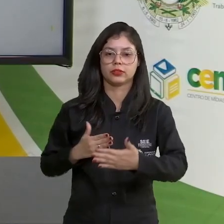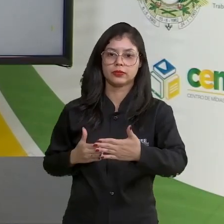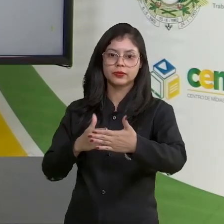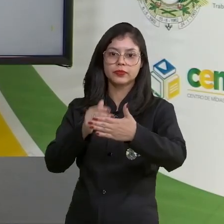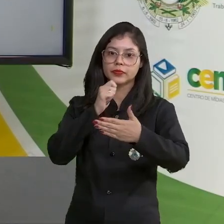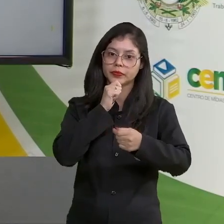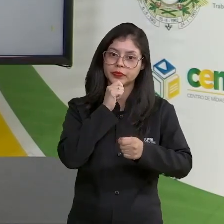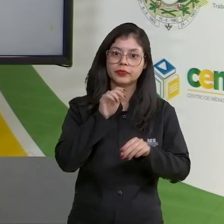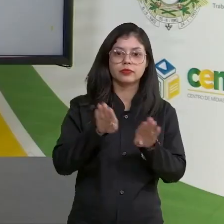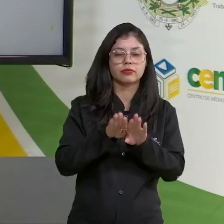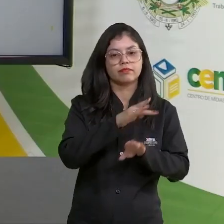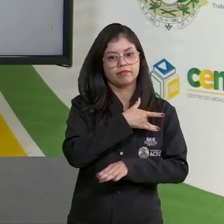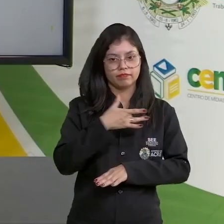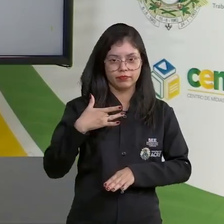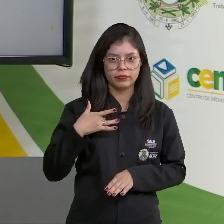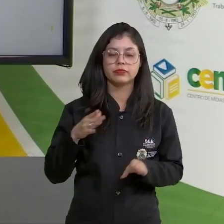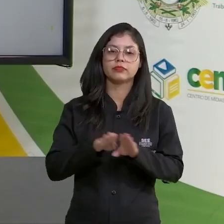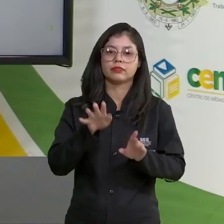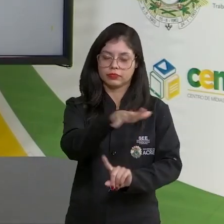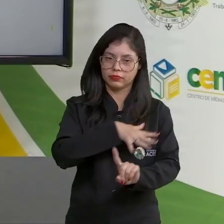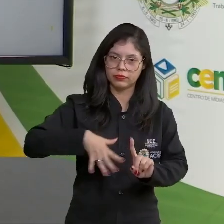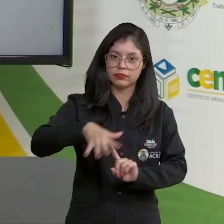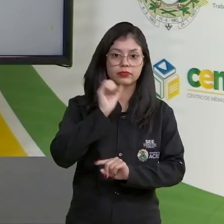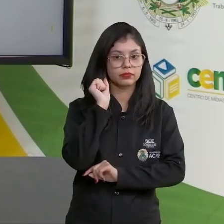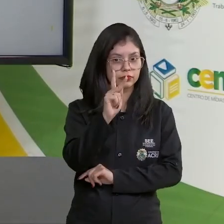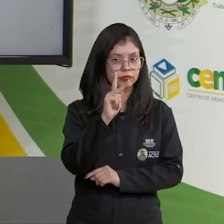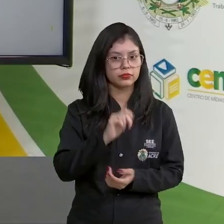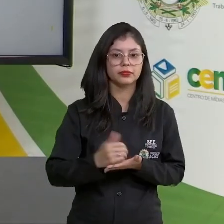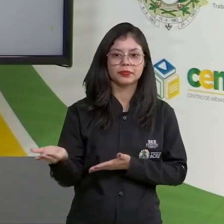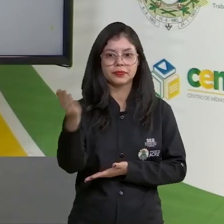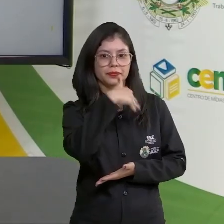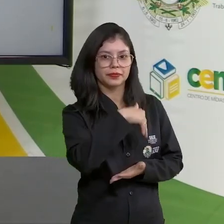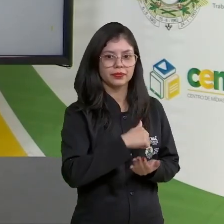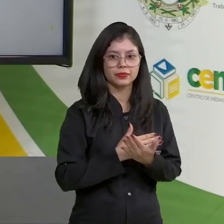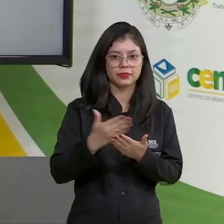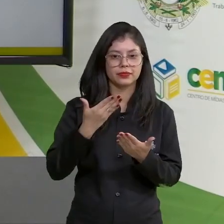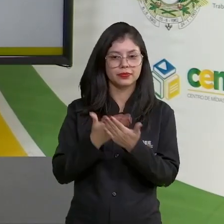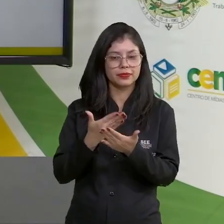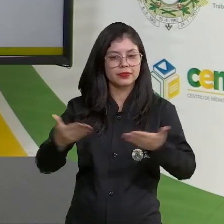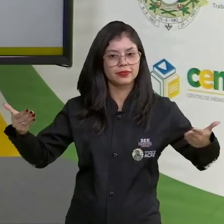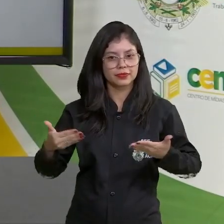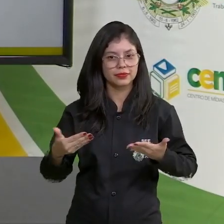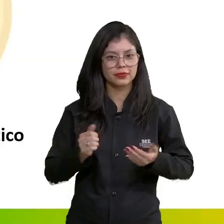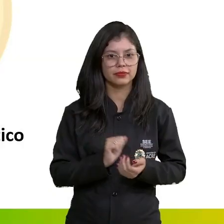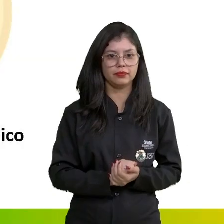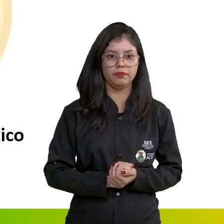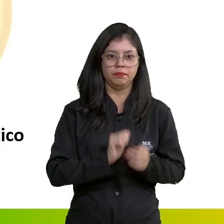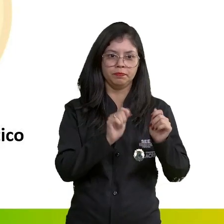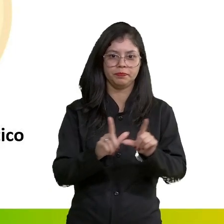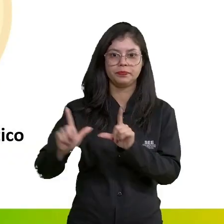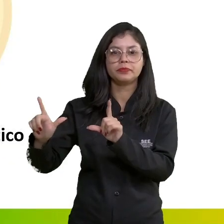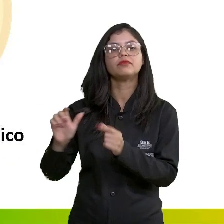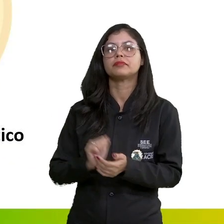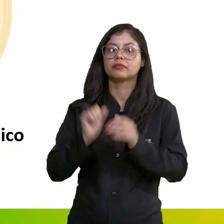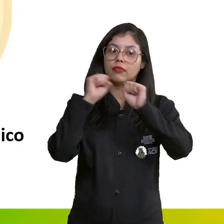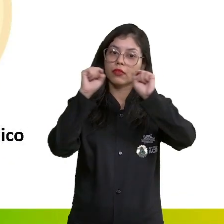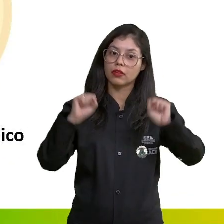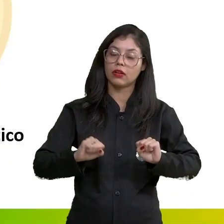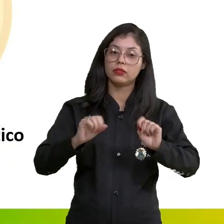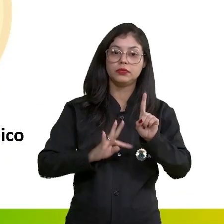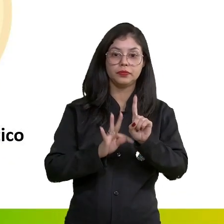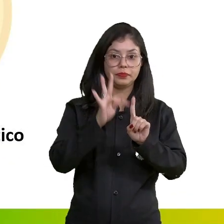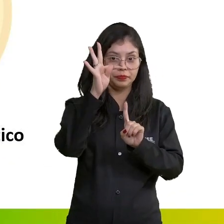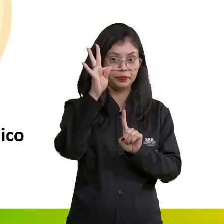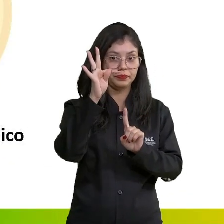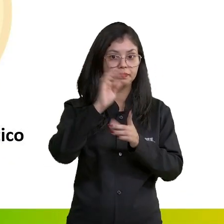que causam aí na saúde e no ambiente. Tá ok? Então vamos lá começar a nossa aula de hoje? Olha só, pessoal, sistemas térmicos